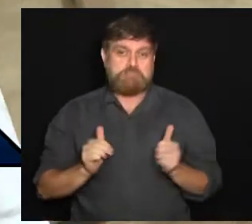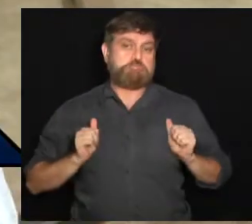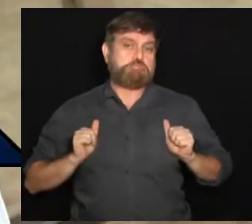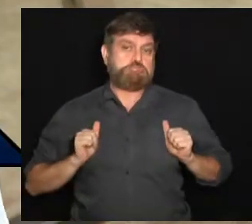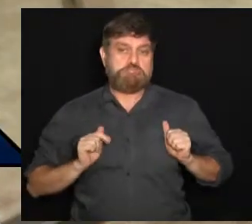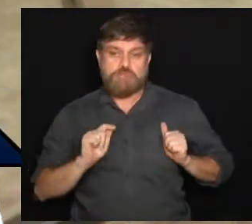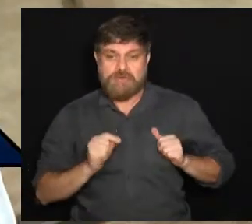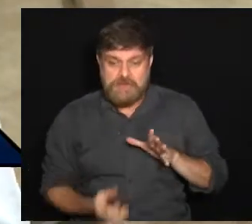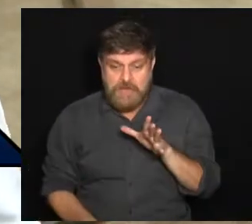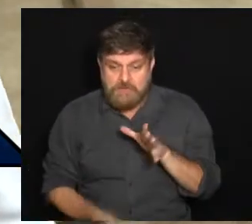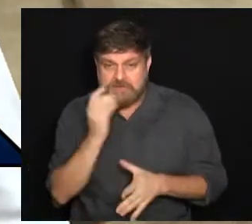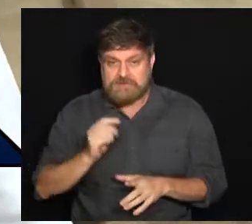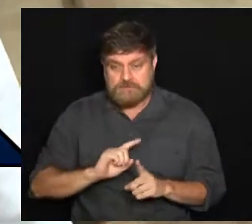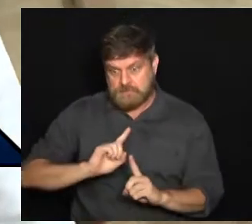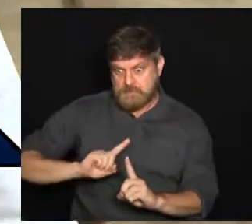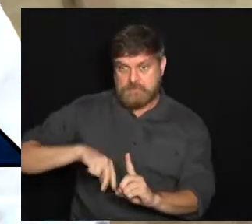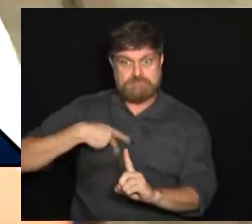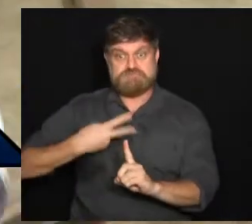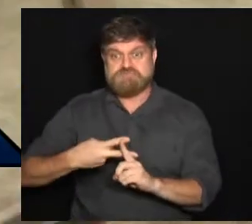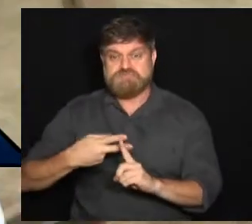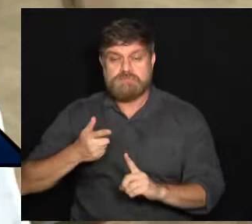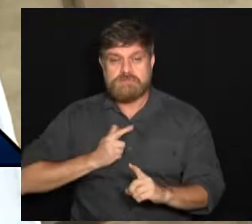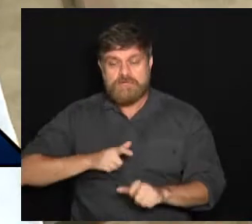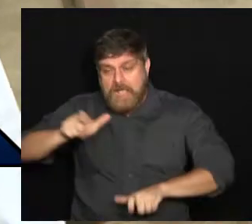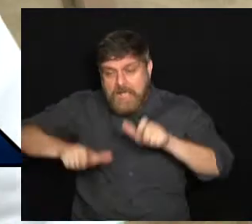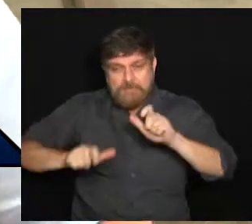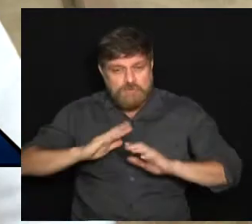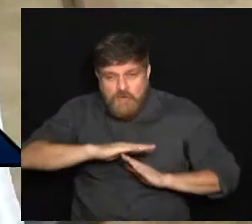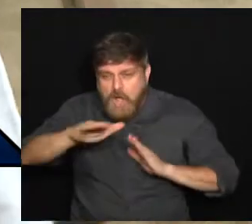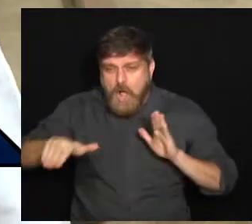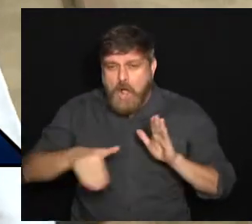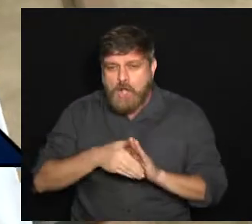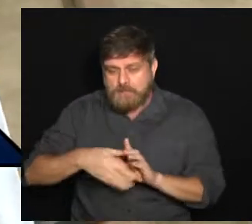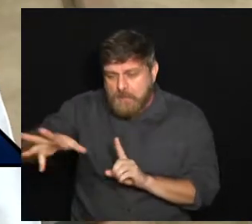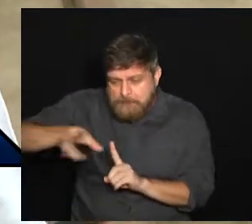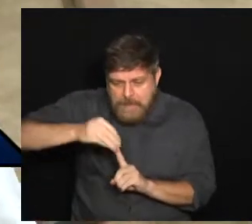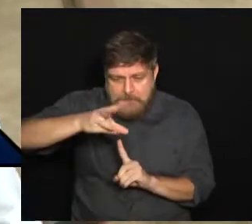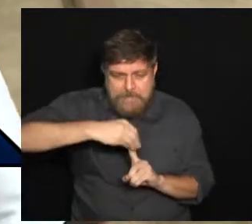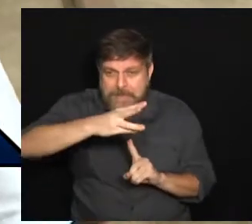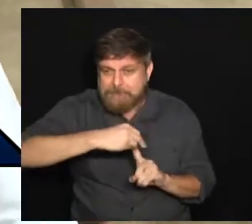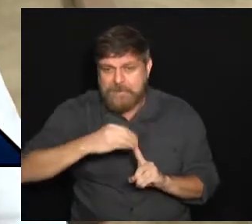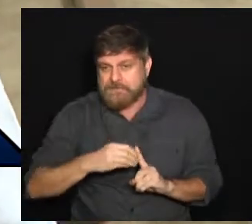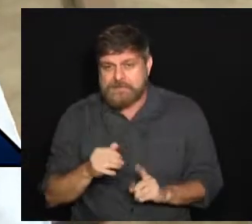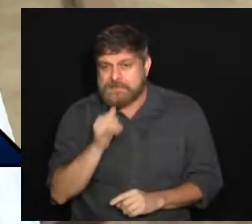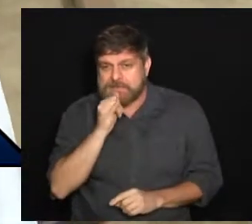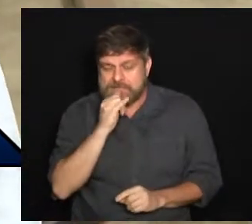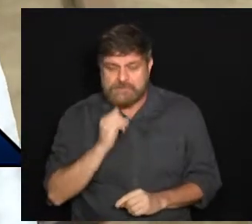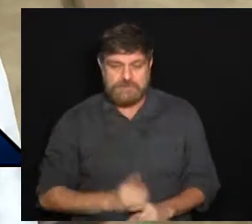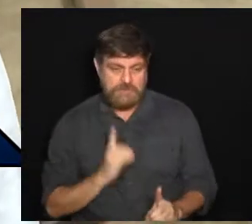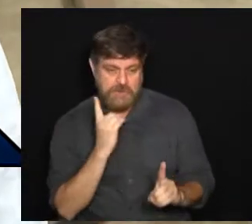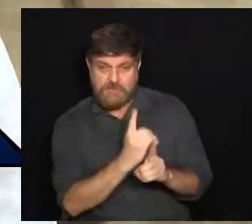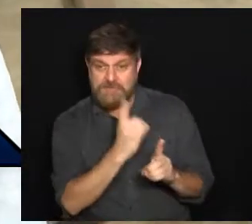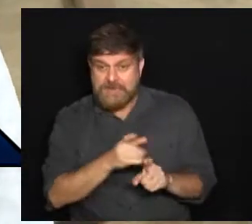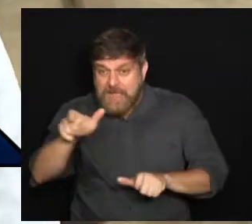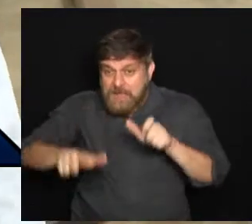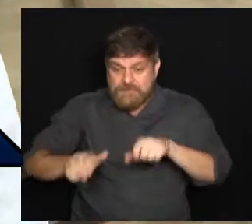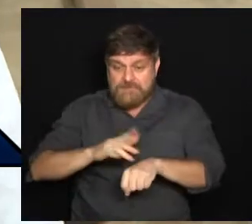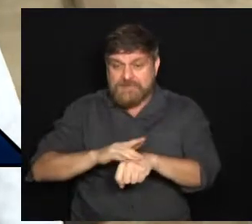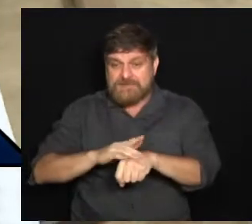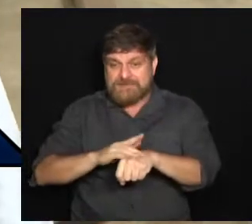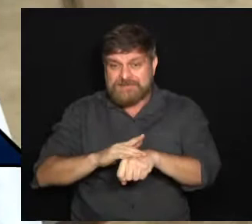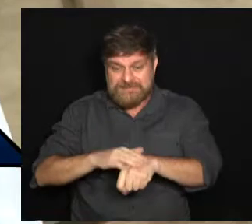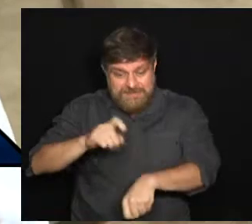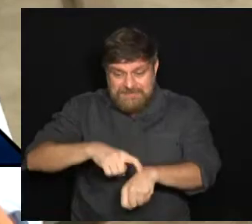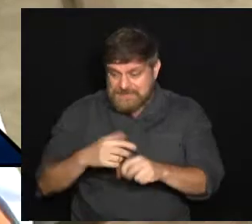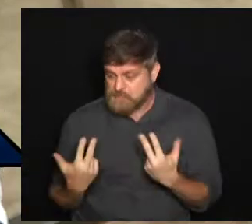número pode saltar. E aí o que acontece? Se todo mundo pega o vírus num mesmo evento, por exemplo, todo mundo vai adoecer mais ou menos na